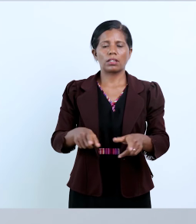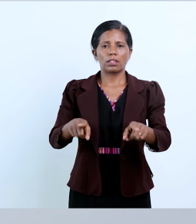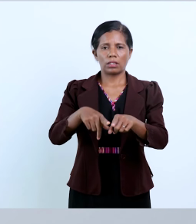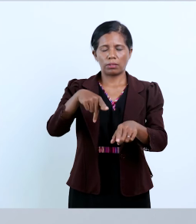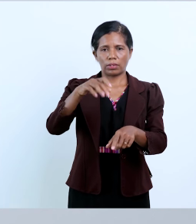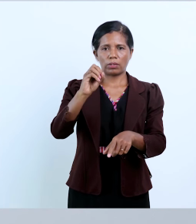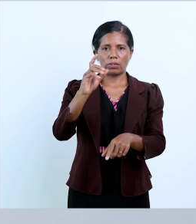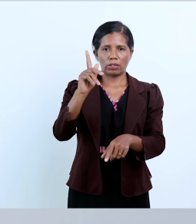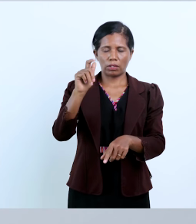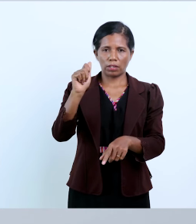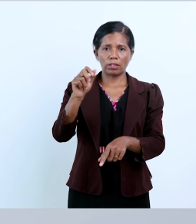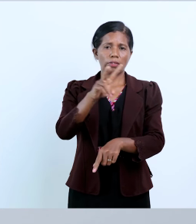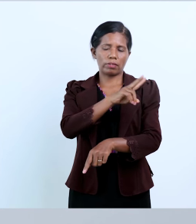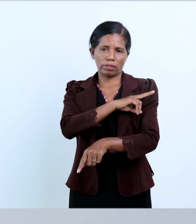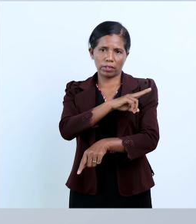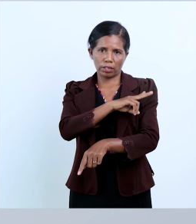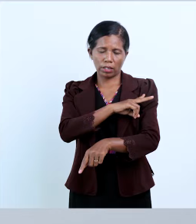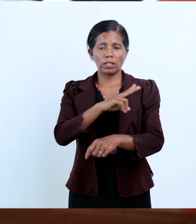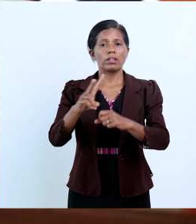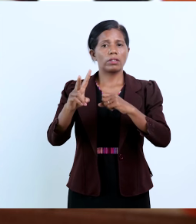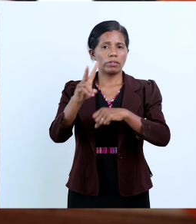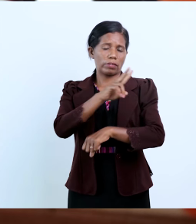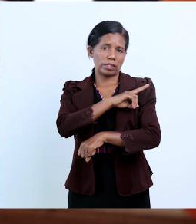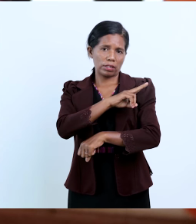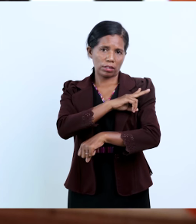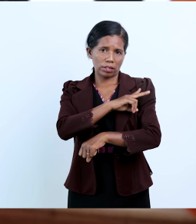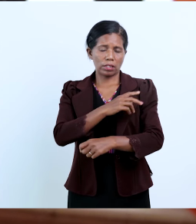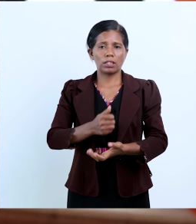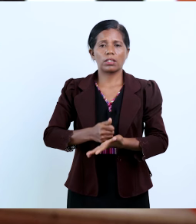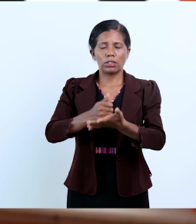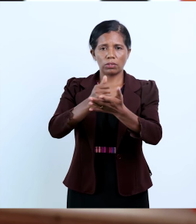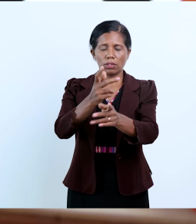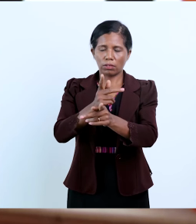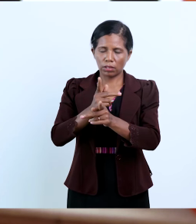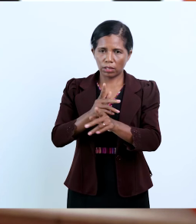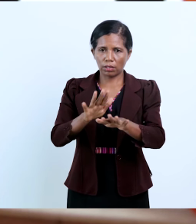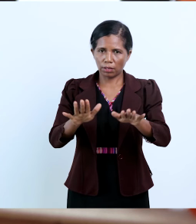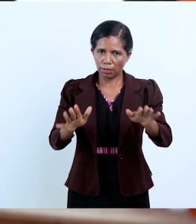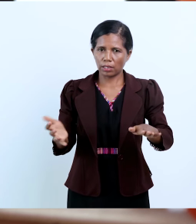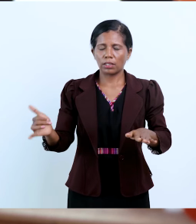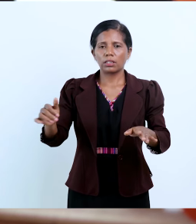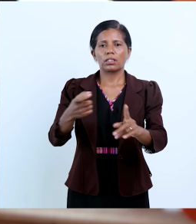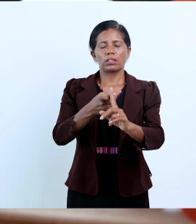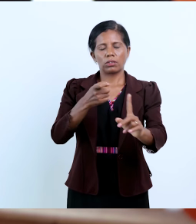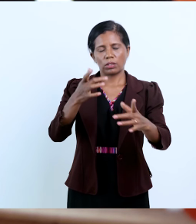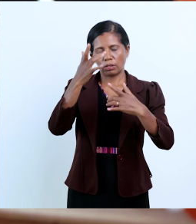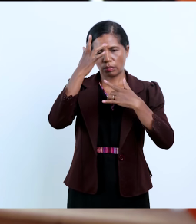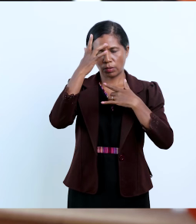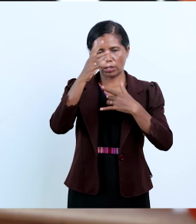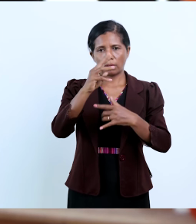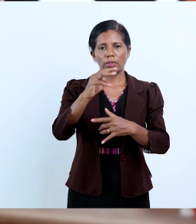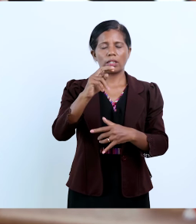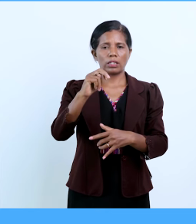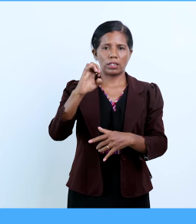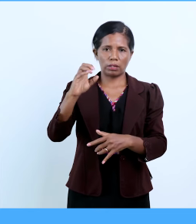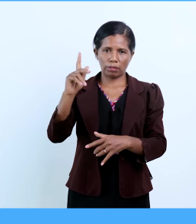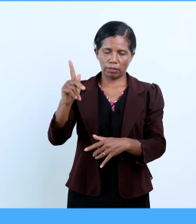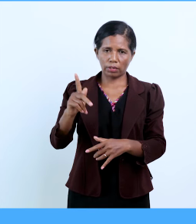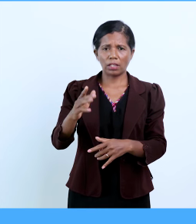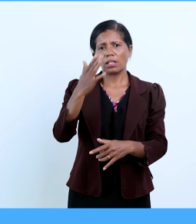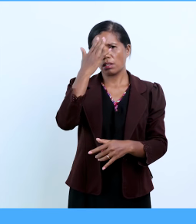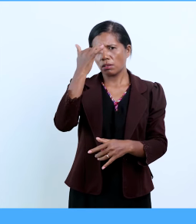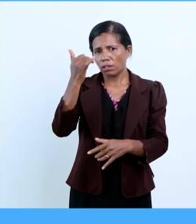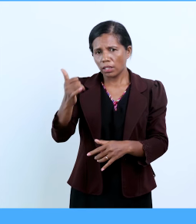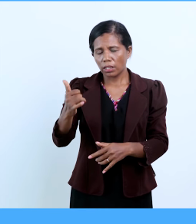maka pneumococcal conjugate vaccine. No vacina dele se ajuda a proteger a varicela, husi moras pneumococcal.